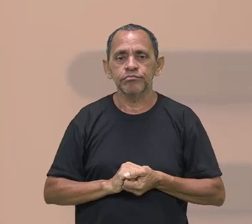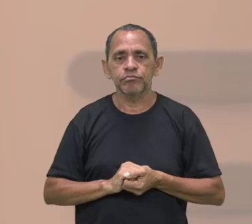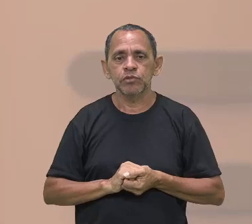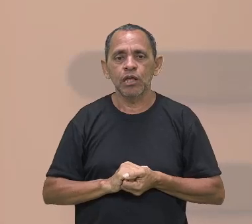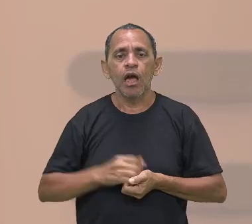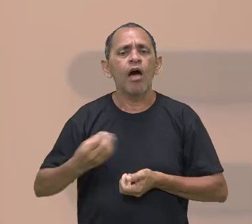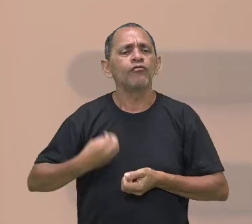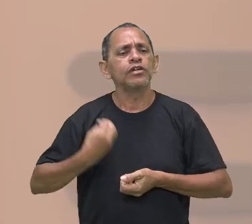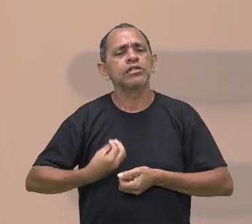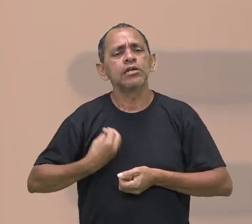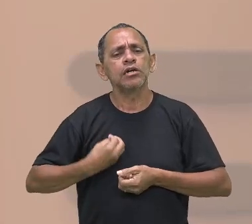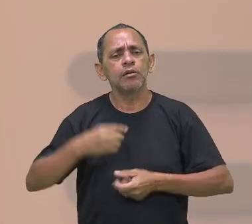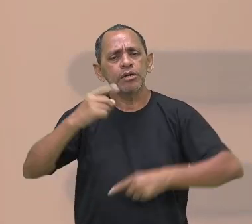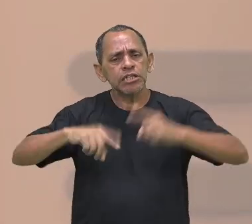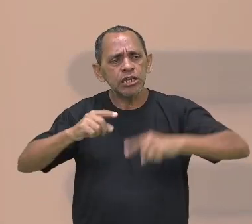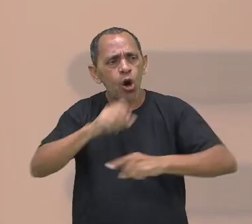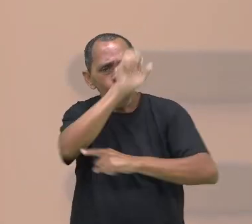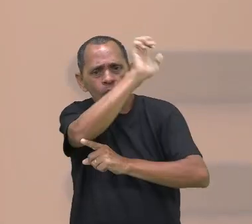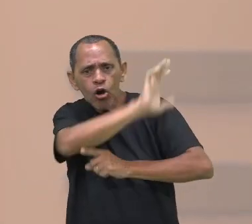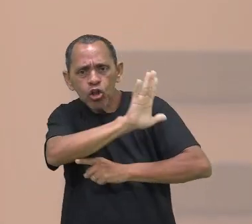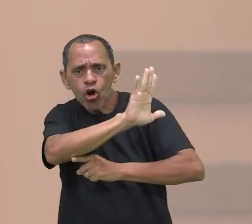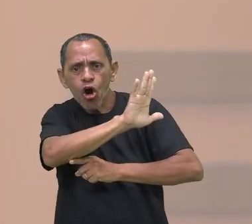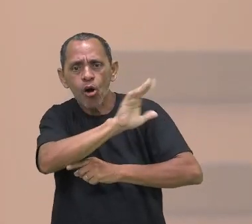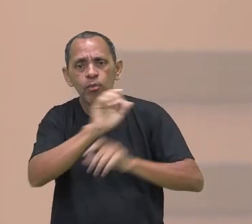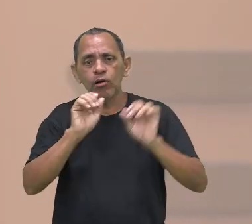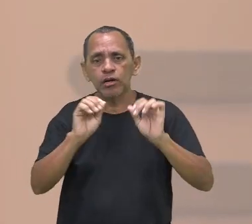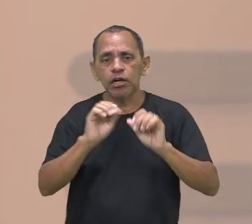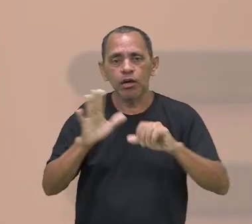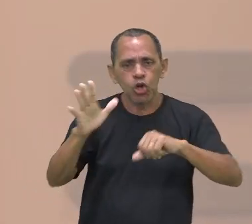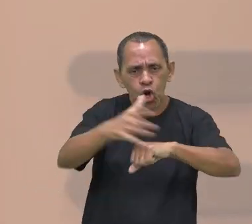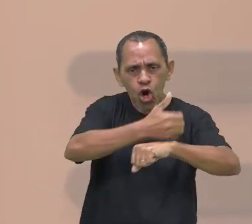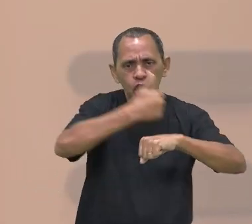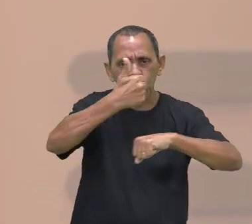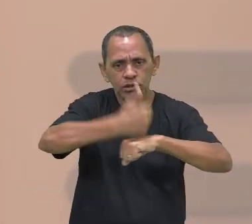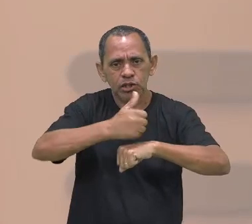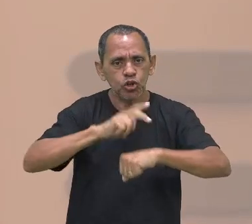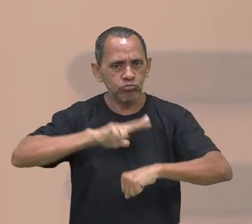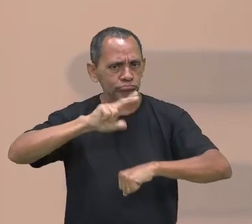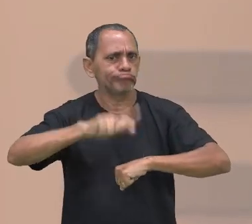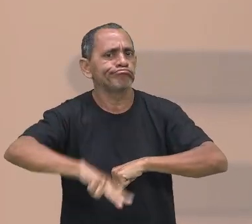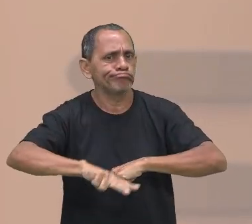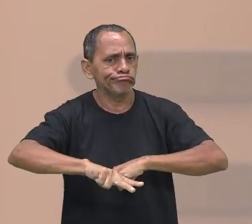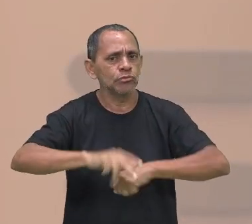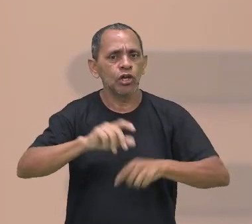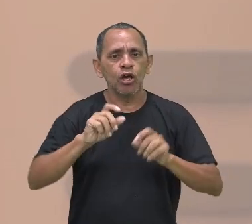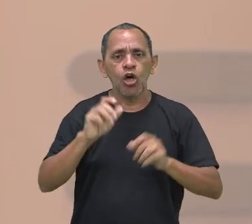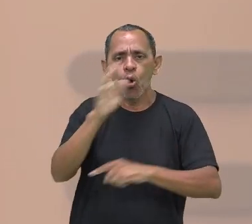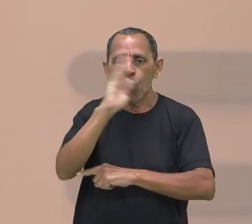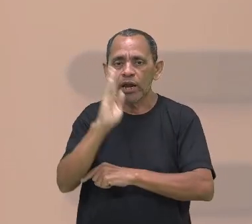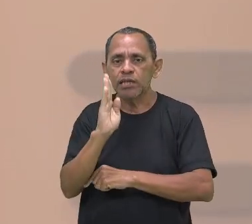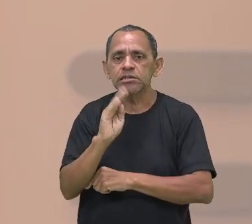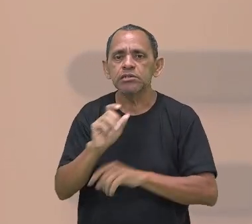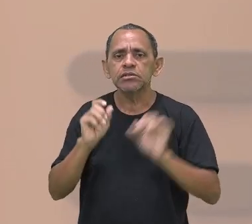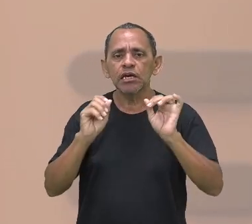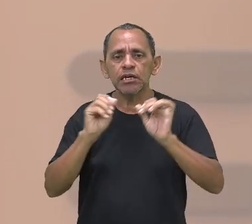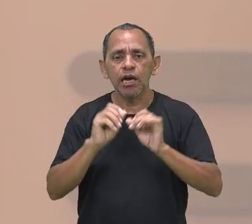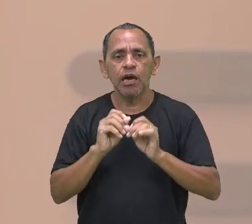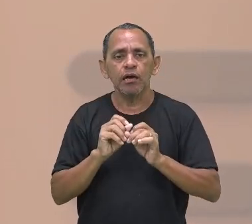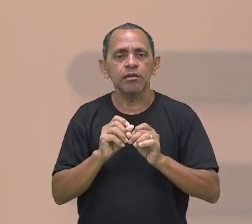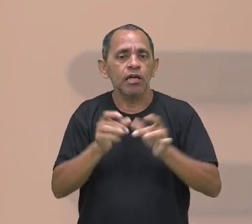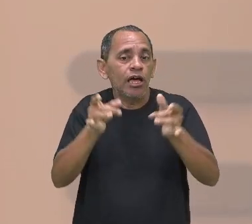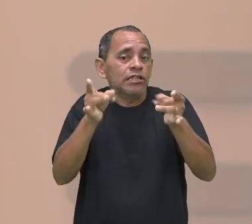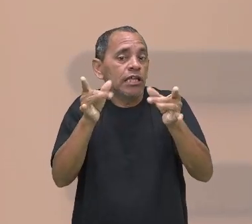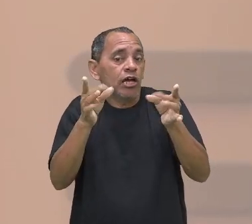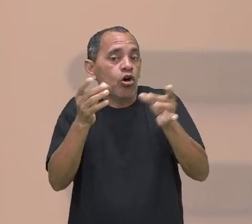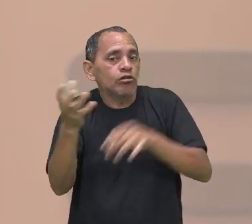Para a Europa, para o nosso colonizador português, o Brasil era apenas um negócio de